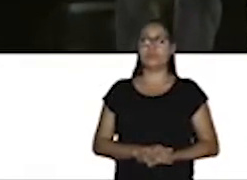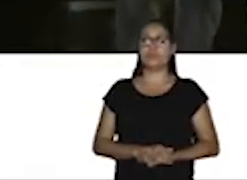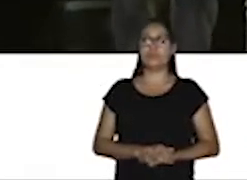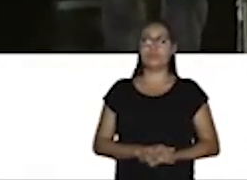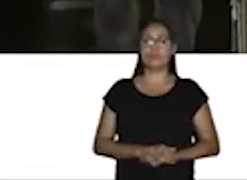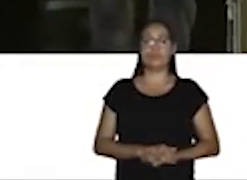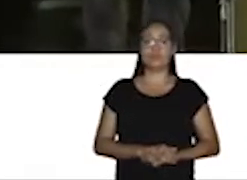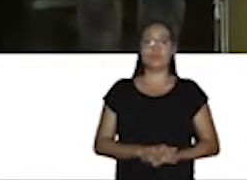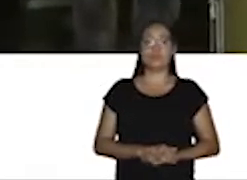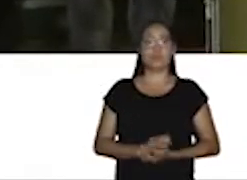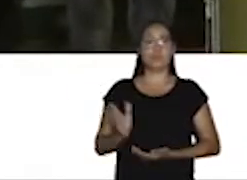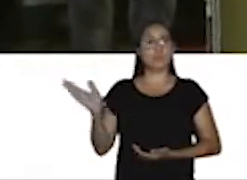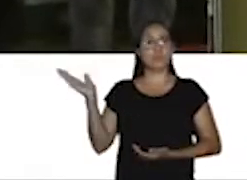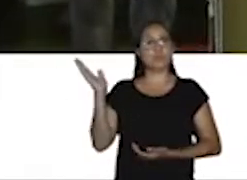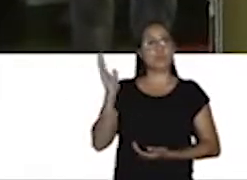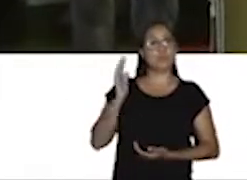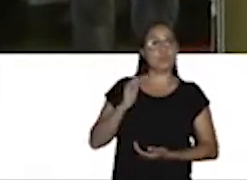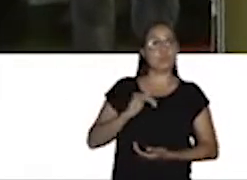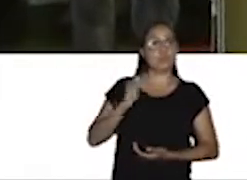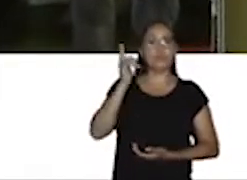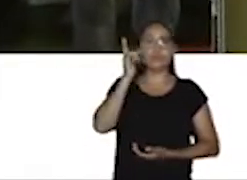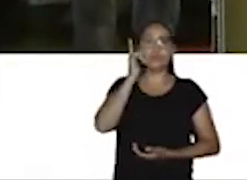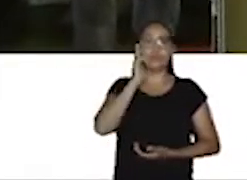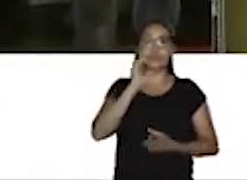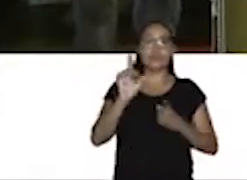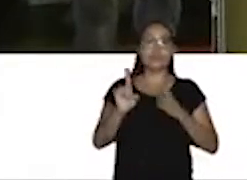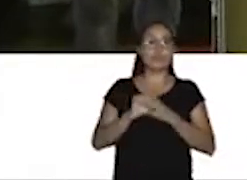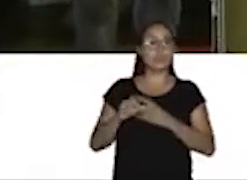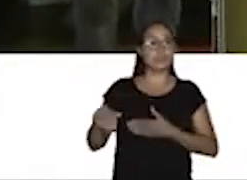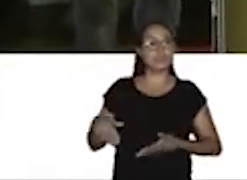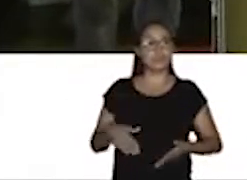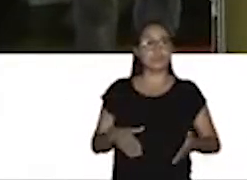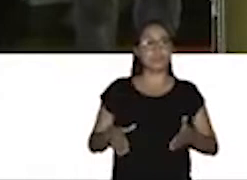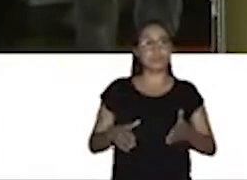segue seu rumo em